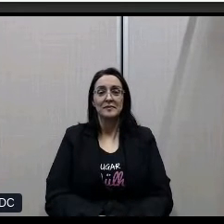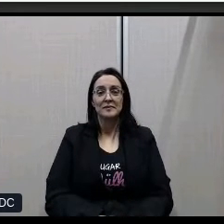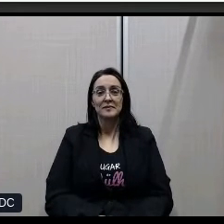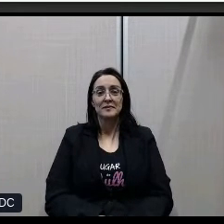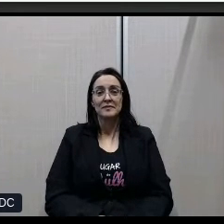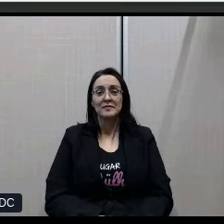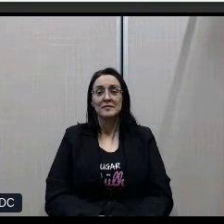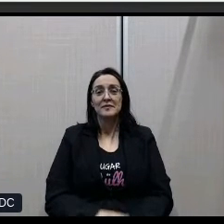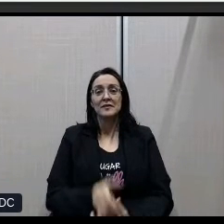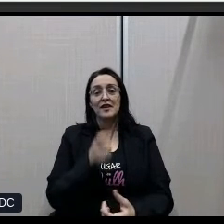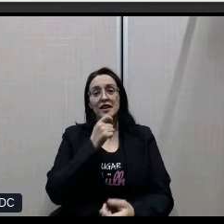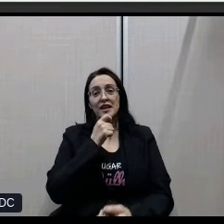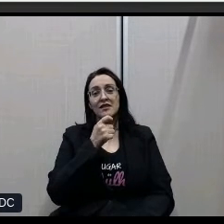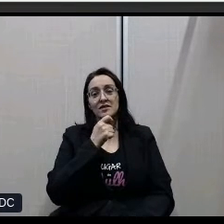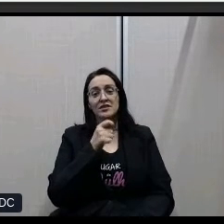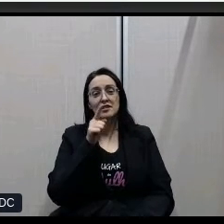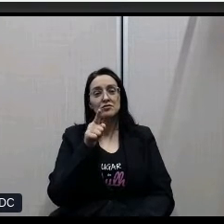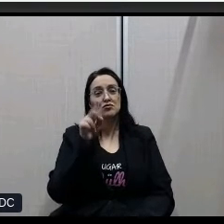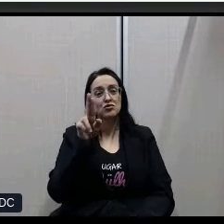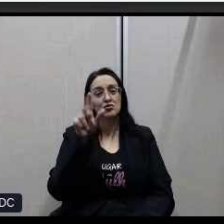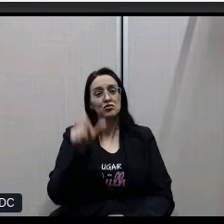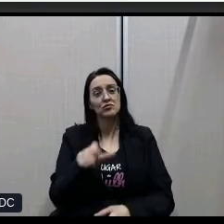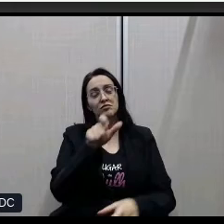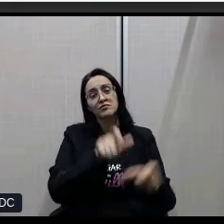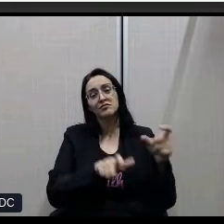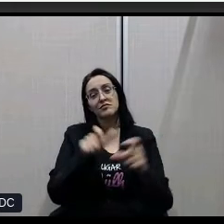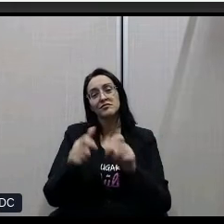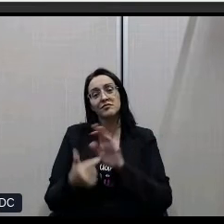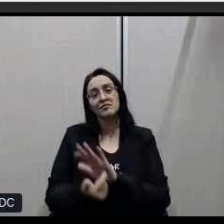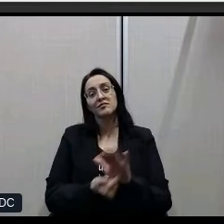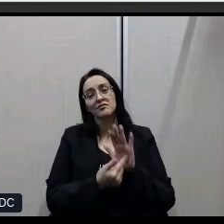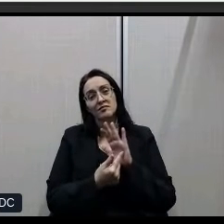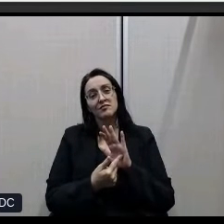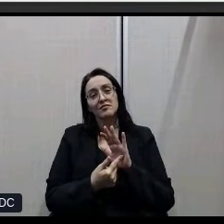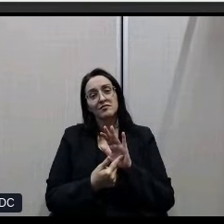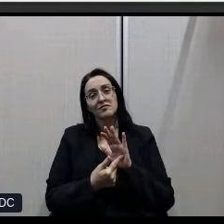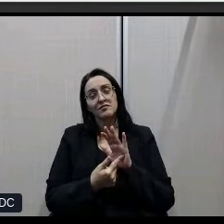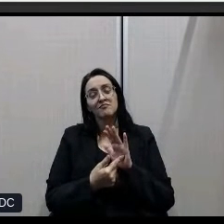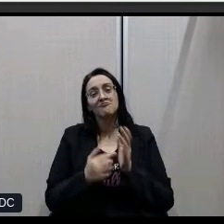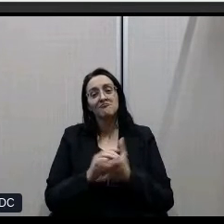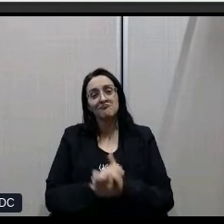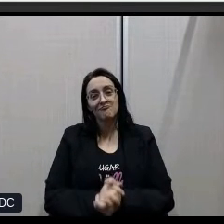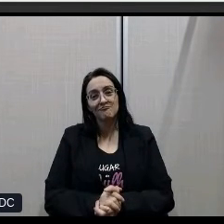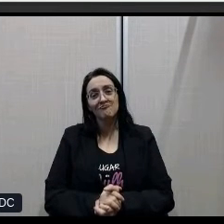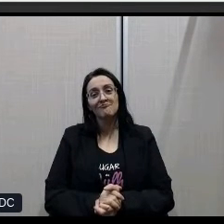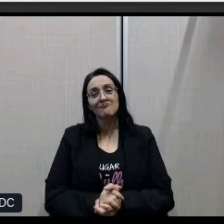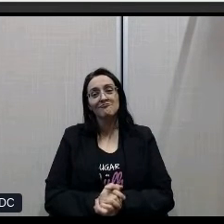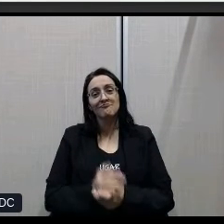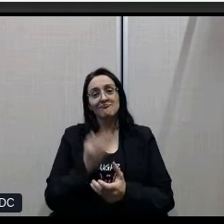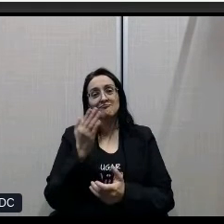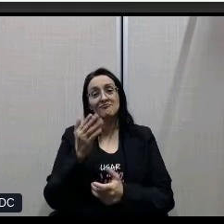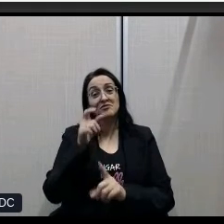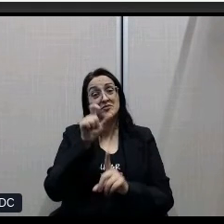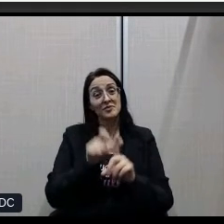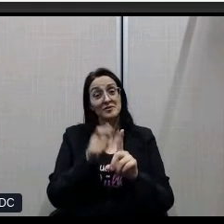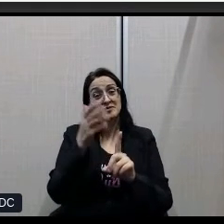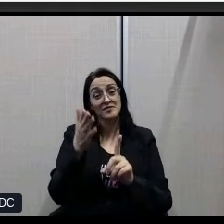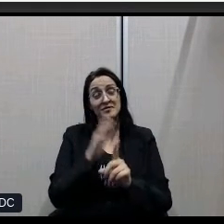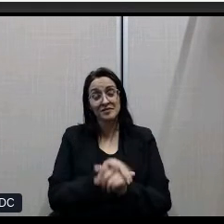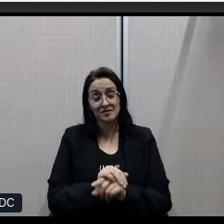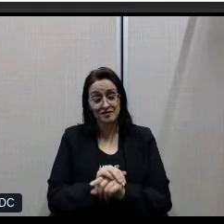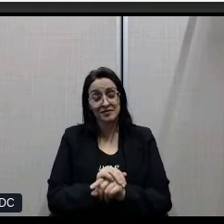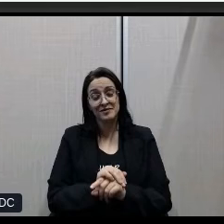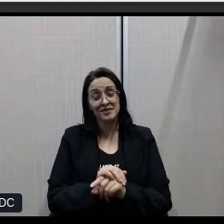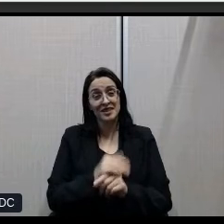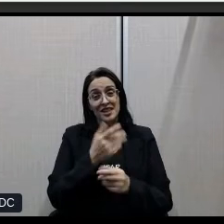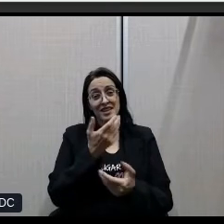E aí, entrevistando aquele tanto de usuários, para não trazer dados, chega de gráfico, né, gente? Eu fiz aqui uma persona, com base